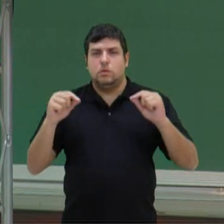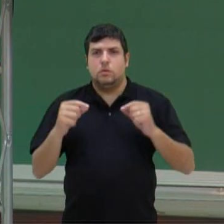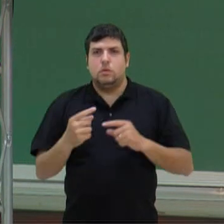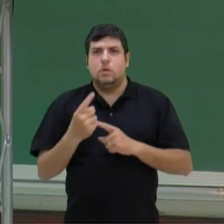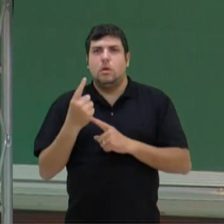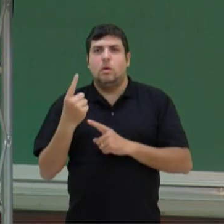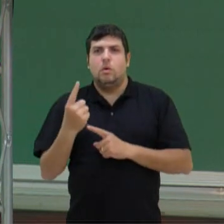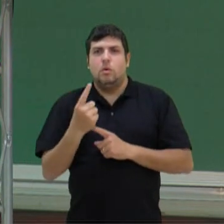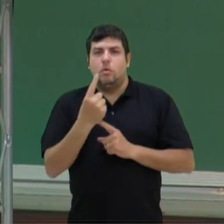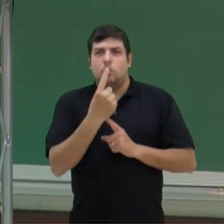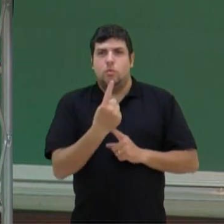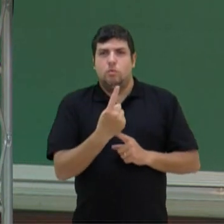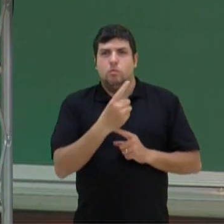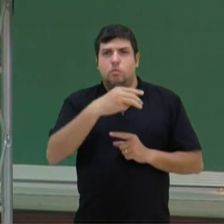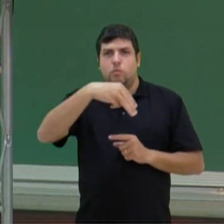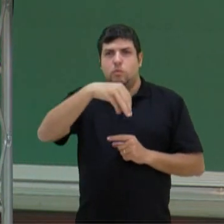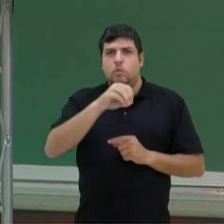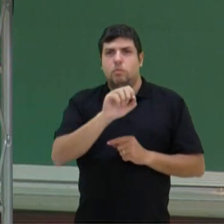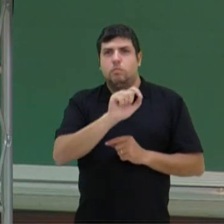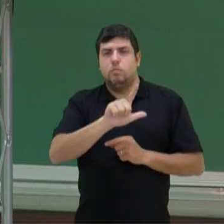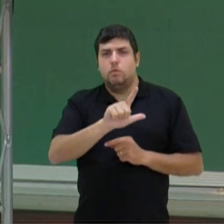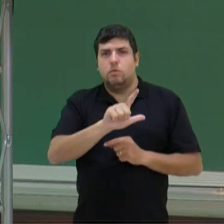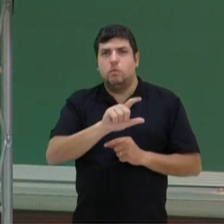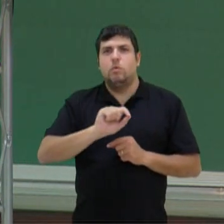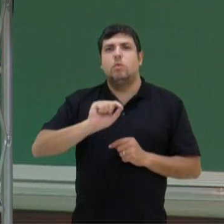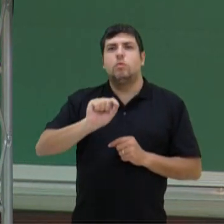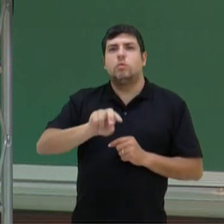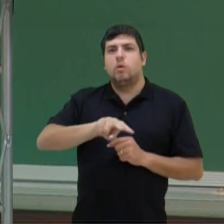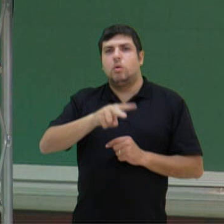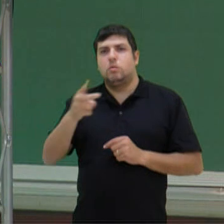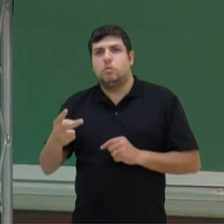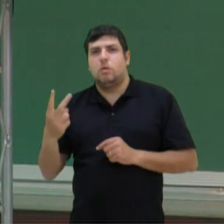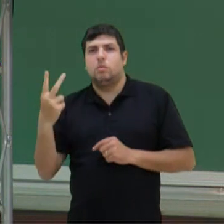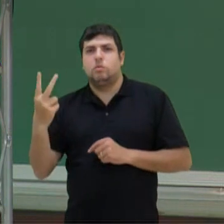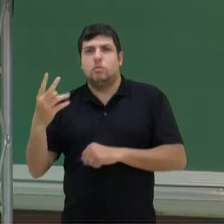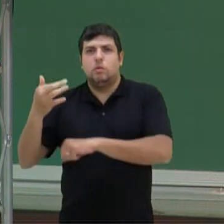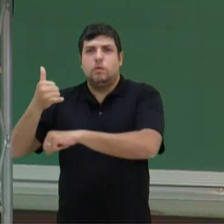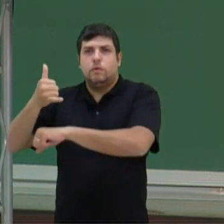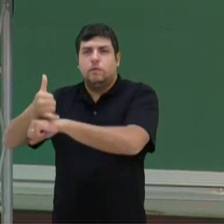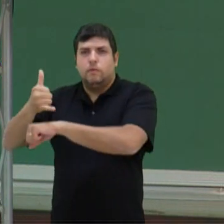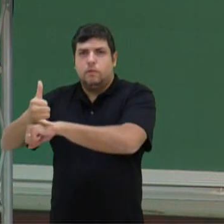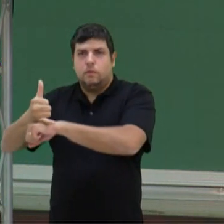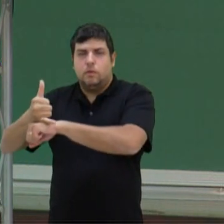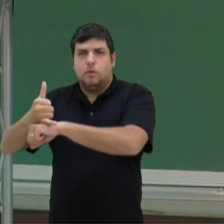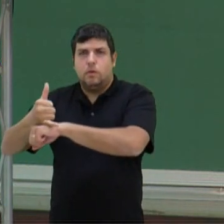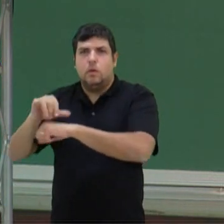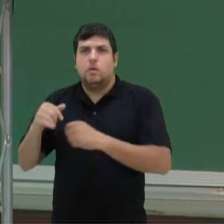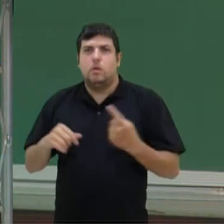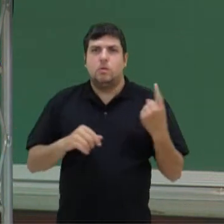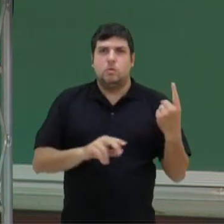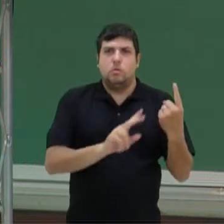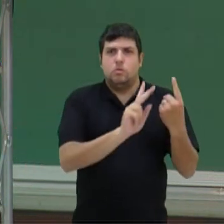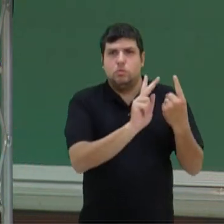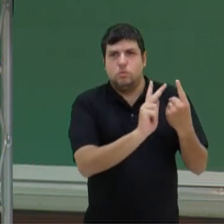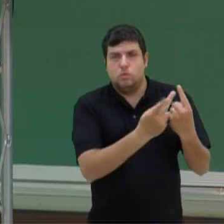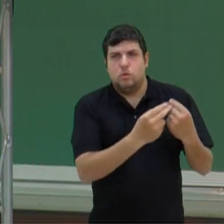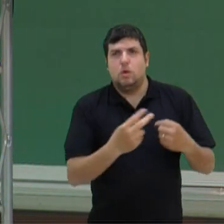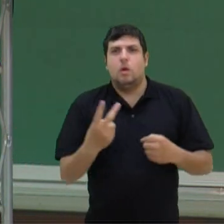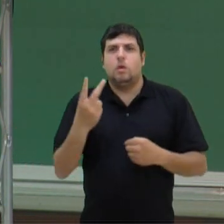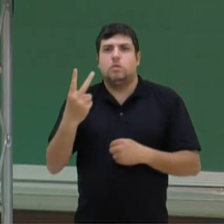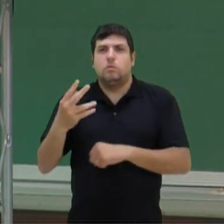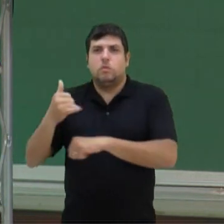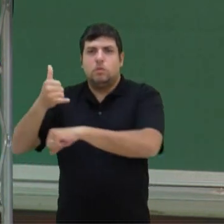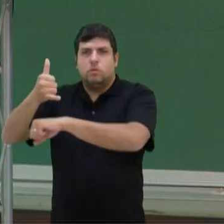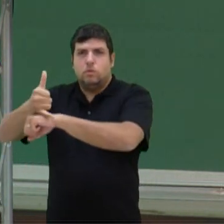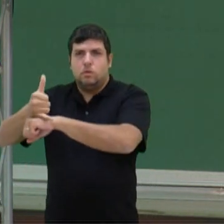mol da hematita formam 2 do ferro, tá? Então, ela está numa proporção de 1 para 2. Então, eu tenho que considerar